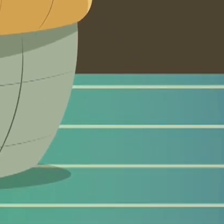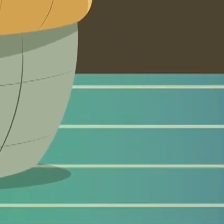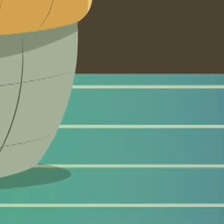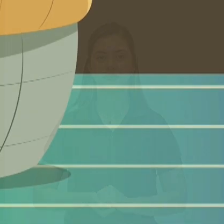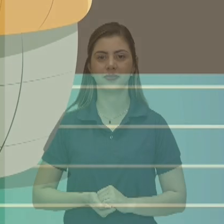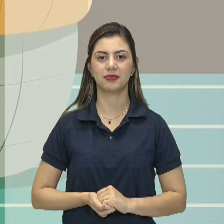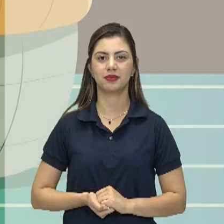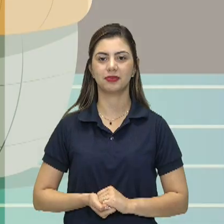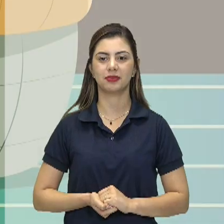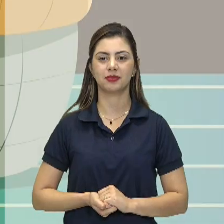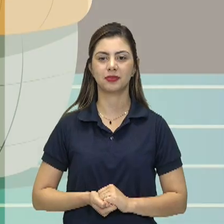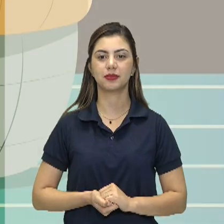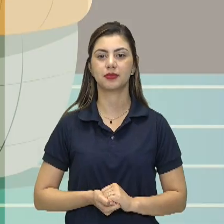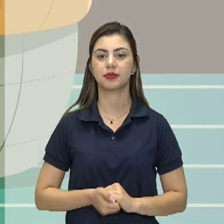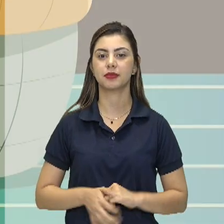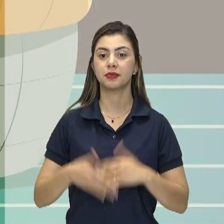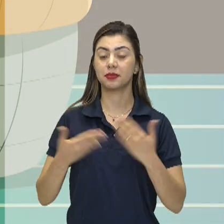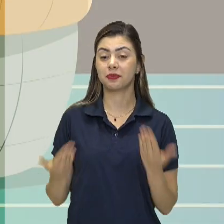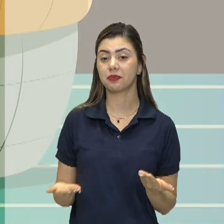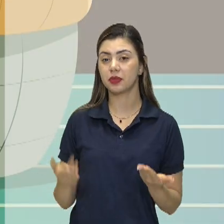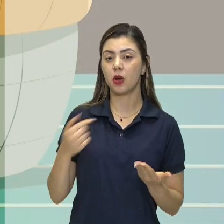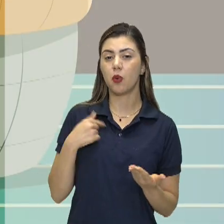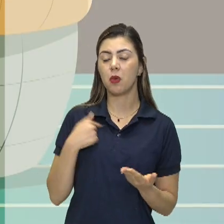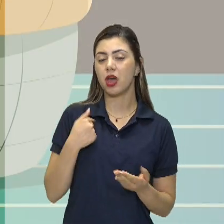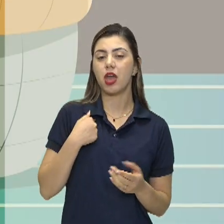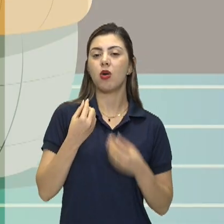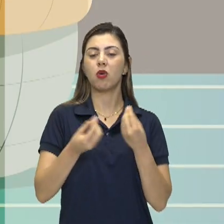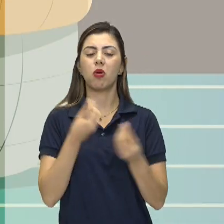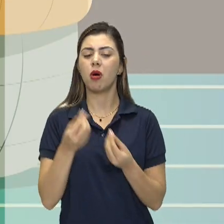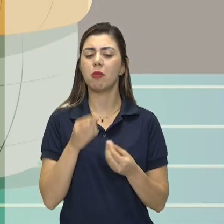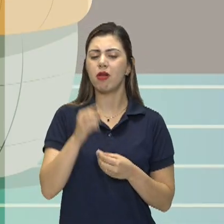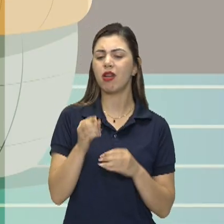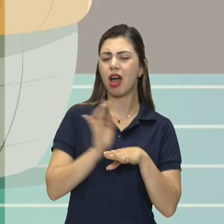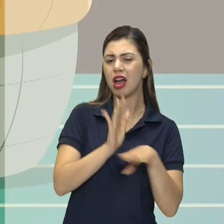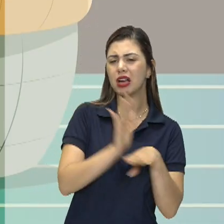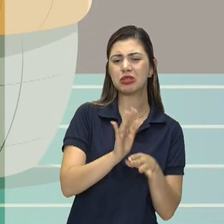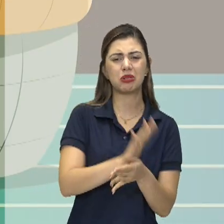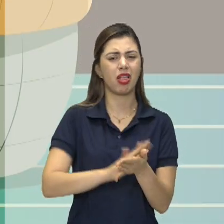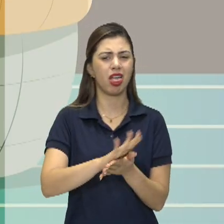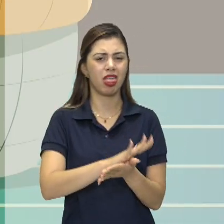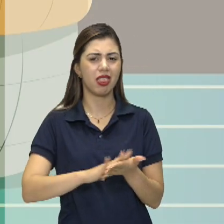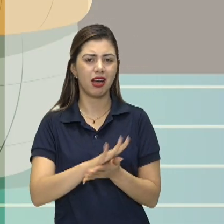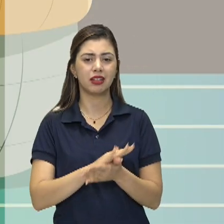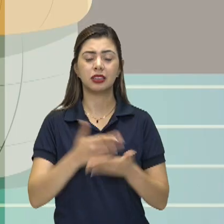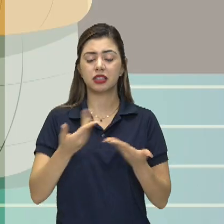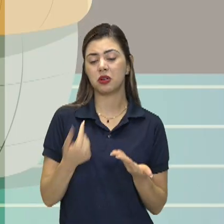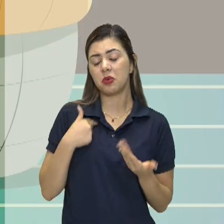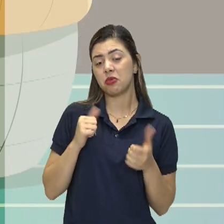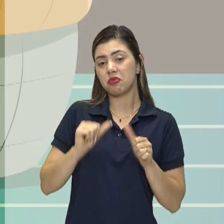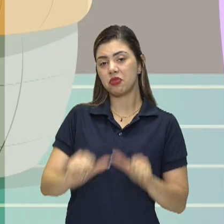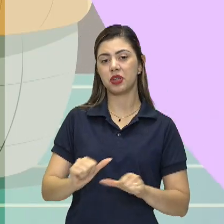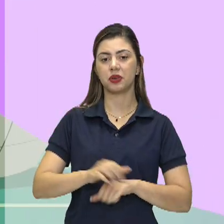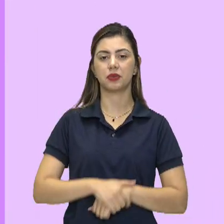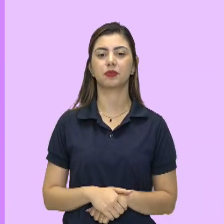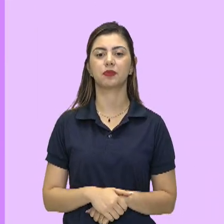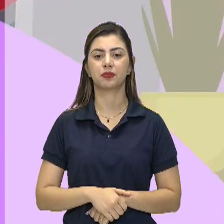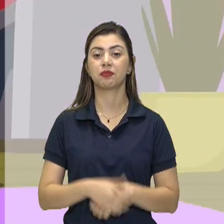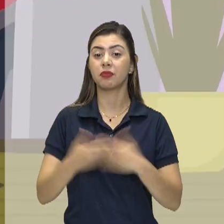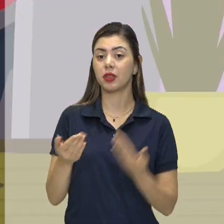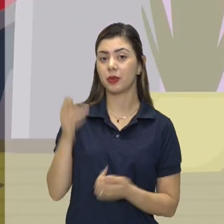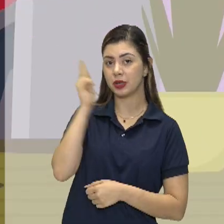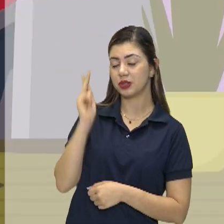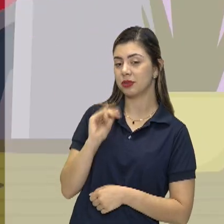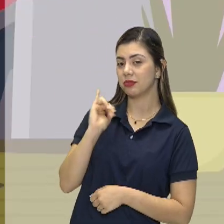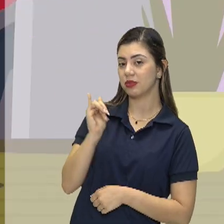como eu, que não abro caminho para ninguém. Onde me espetam, fico. Contei esta história a um professor